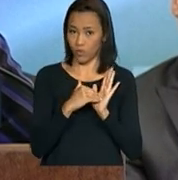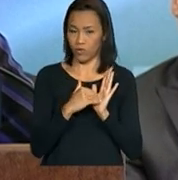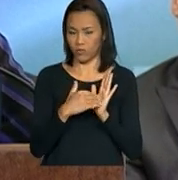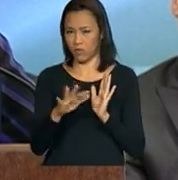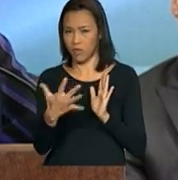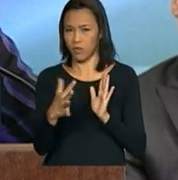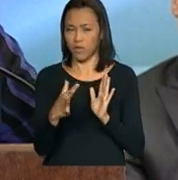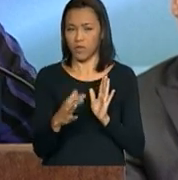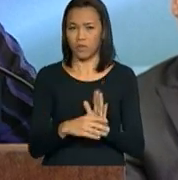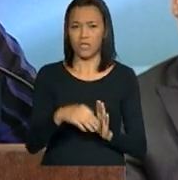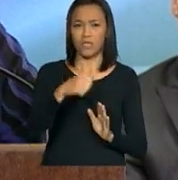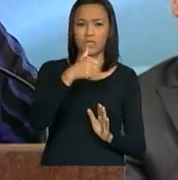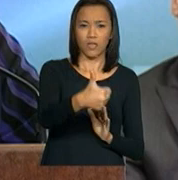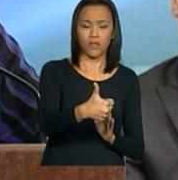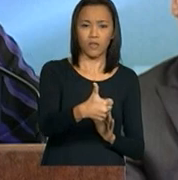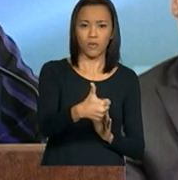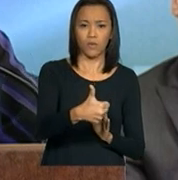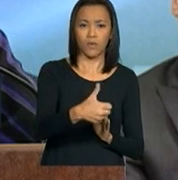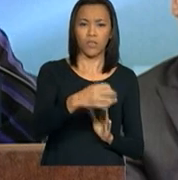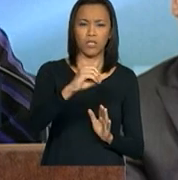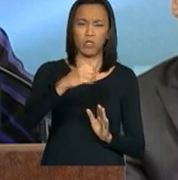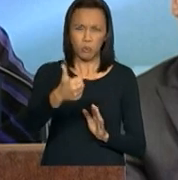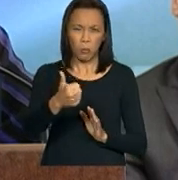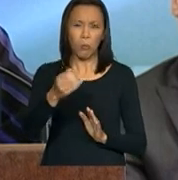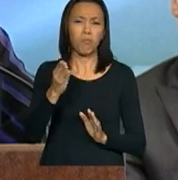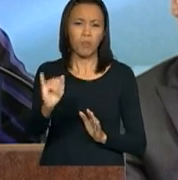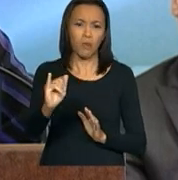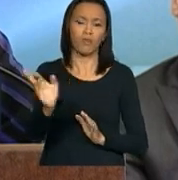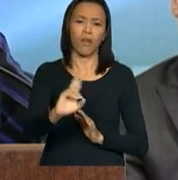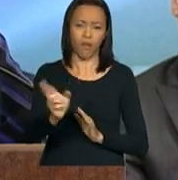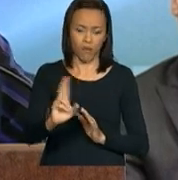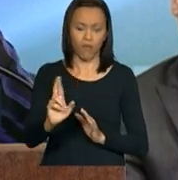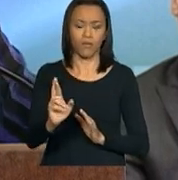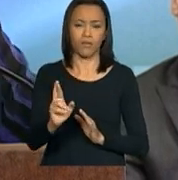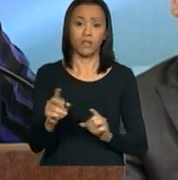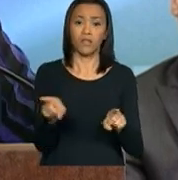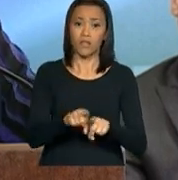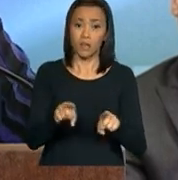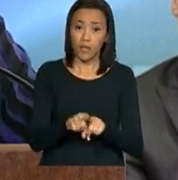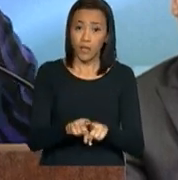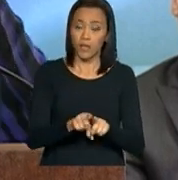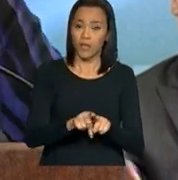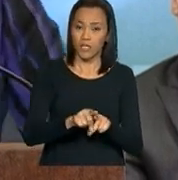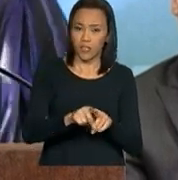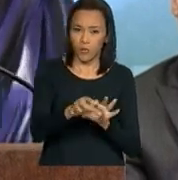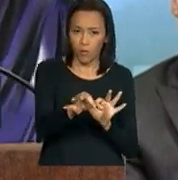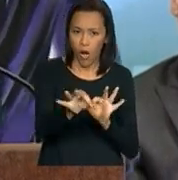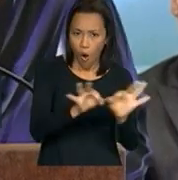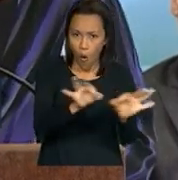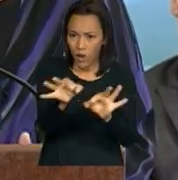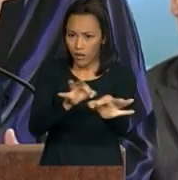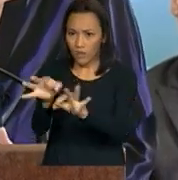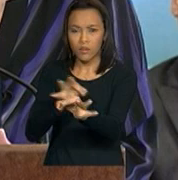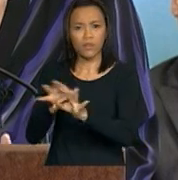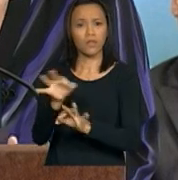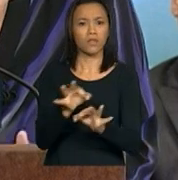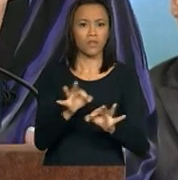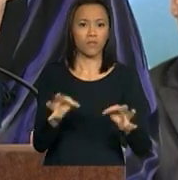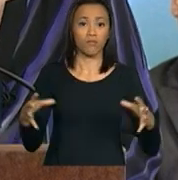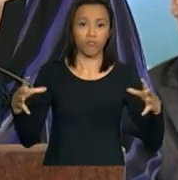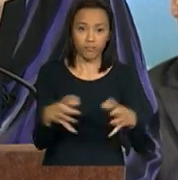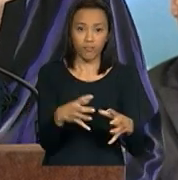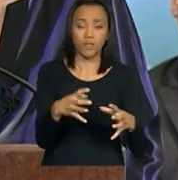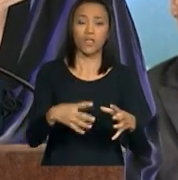não me engano a 101 bilhões de reais e também na articulação de toda a questão de uma política